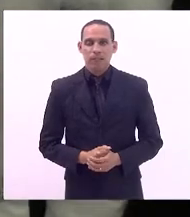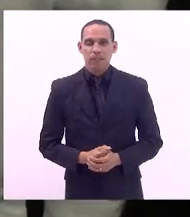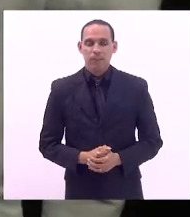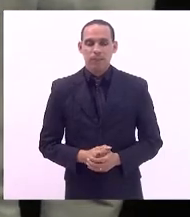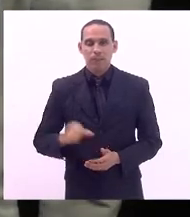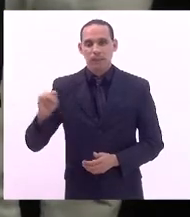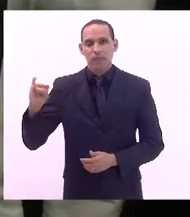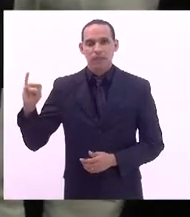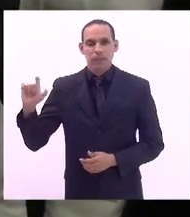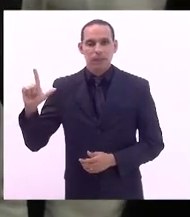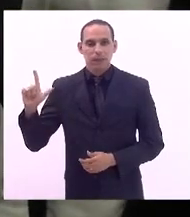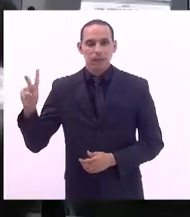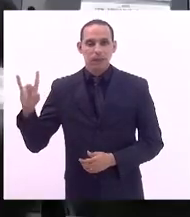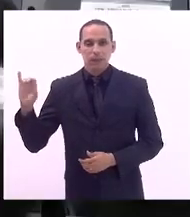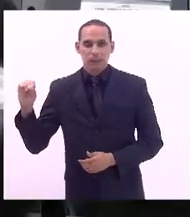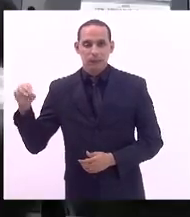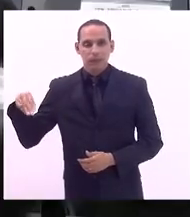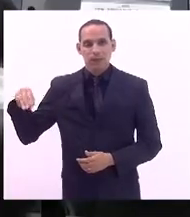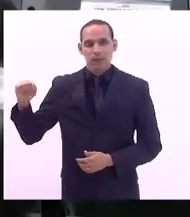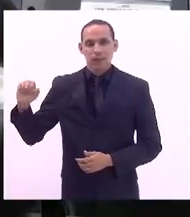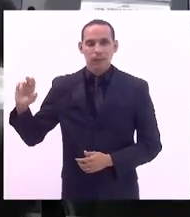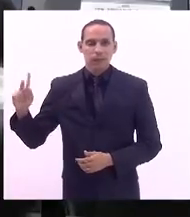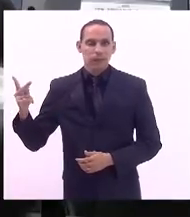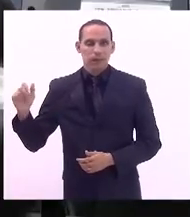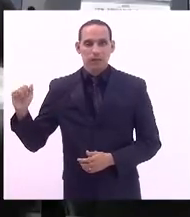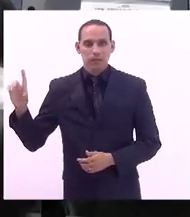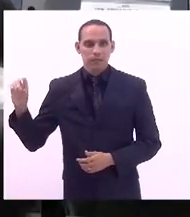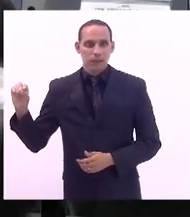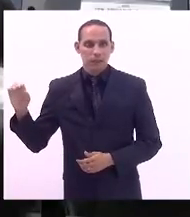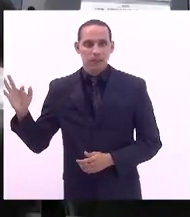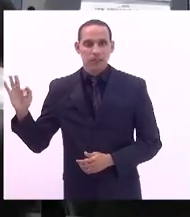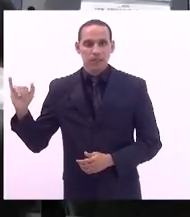oi Silvio Machado Filho e